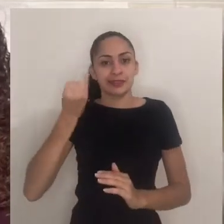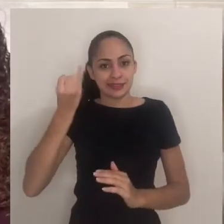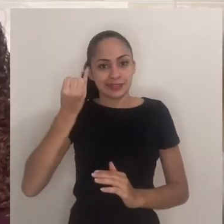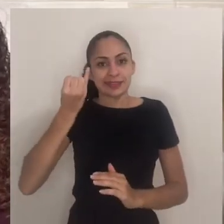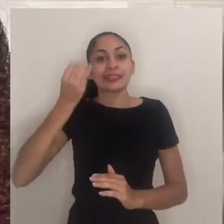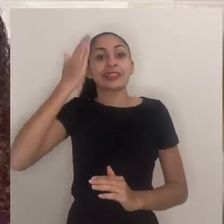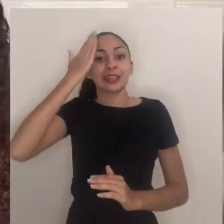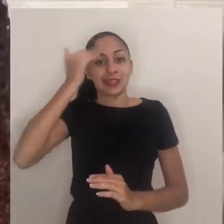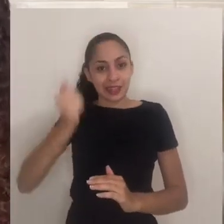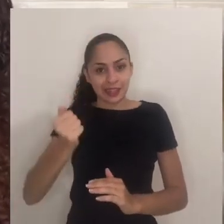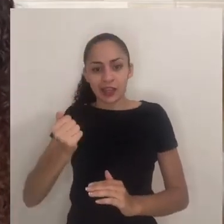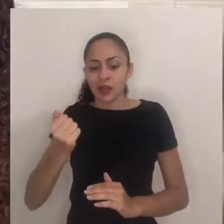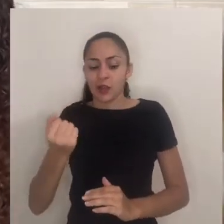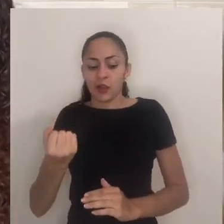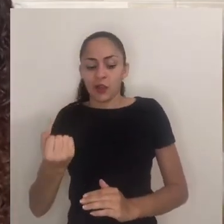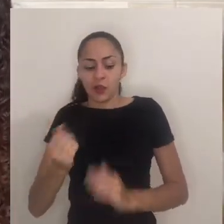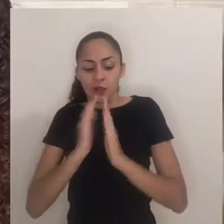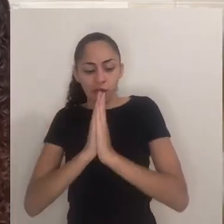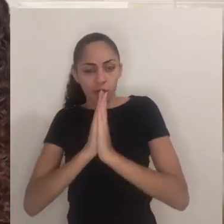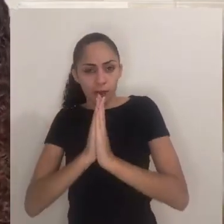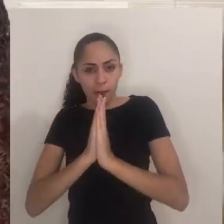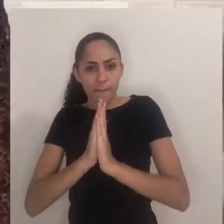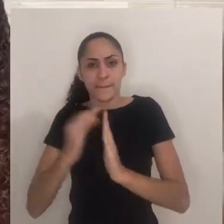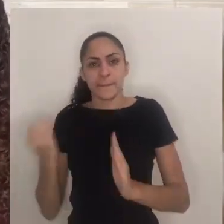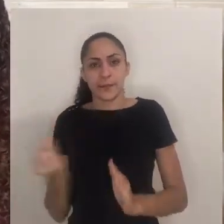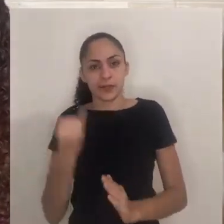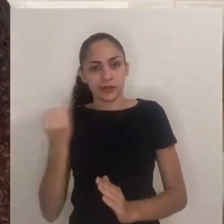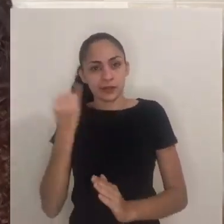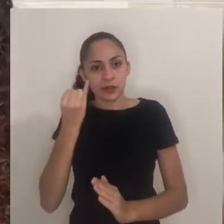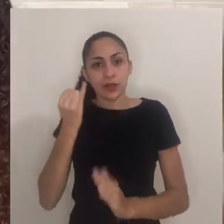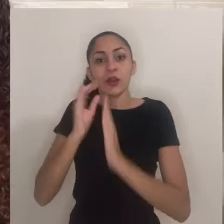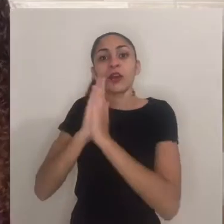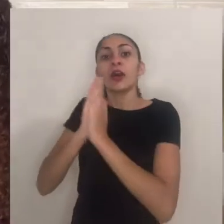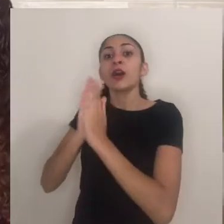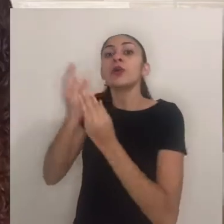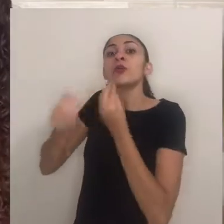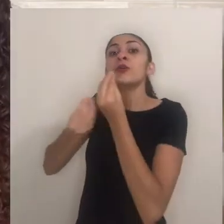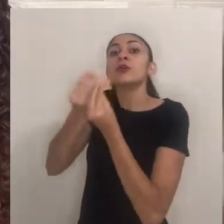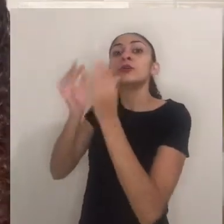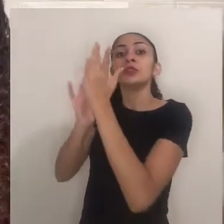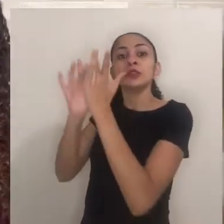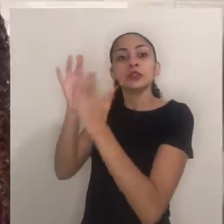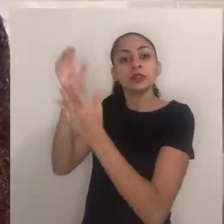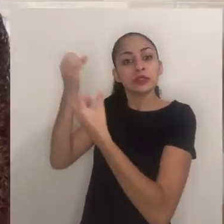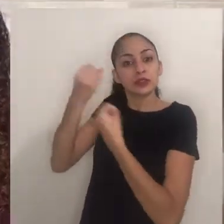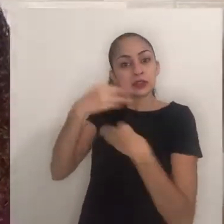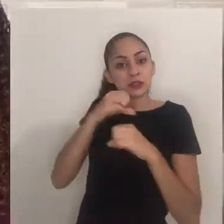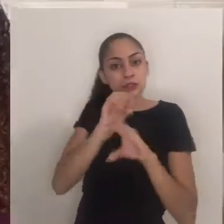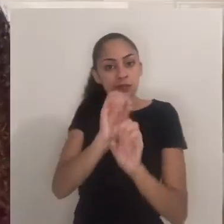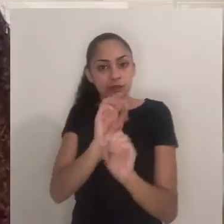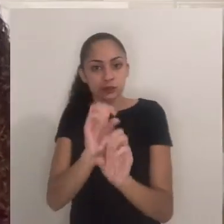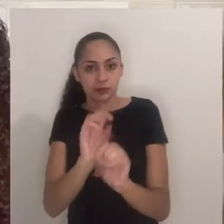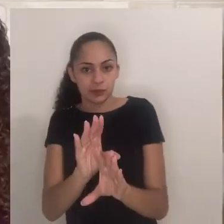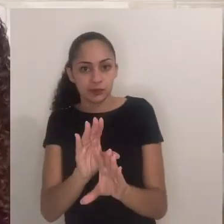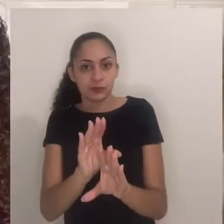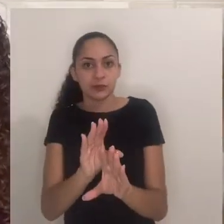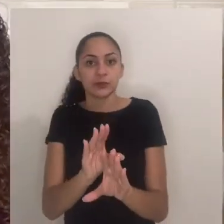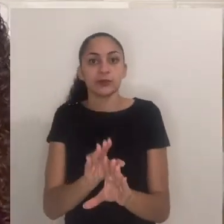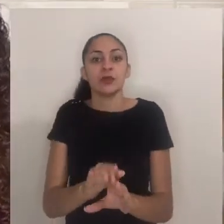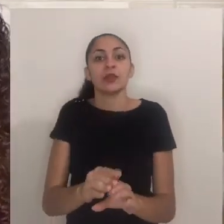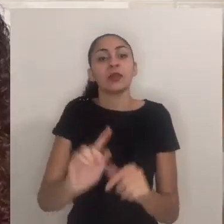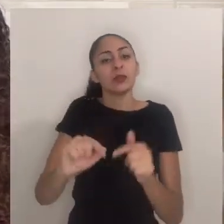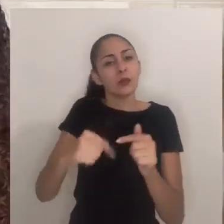nós, além de reconhecer a importância da oração, possamos desenvolvê-la de forma bíblica. Por fim,